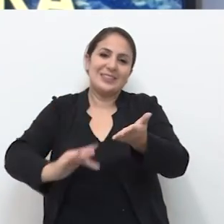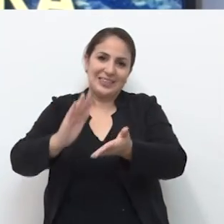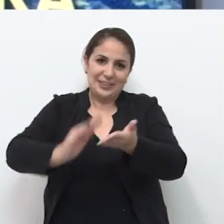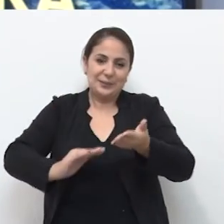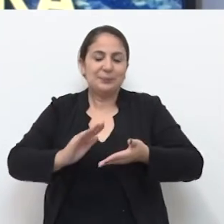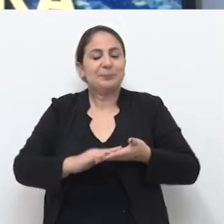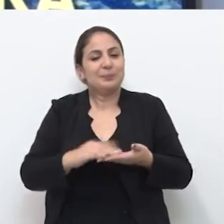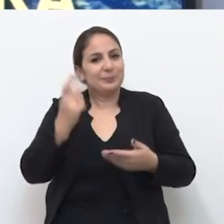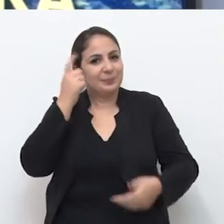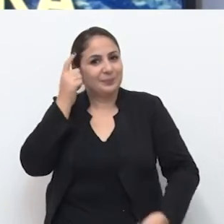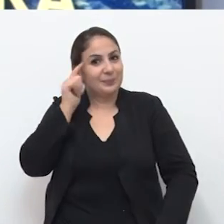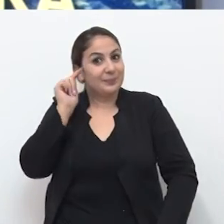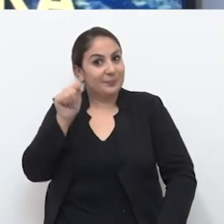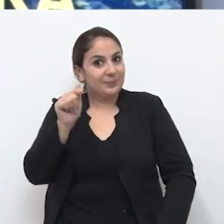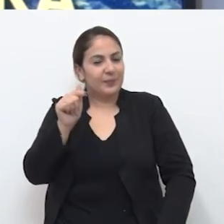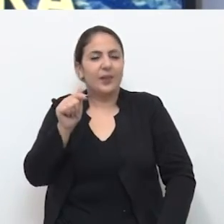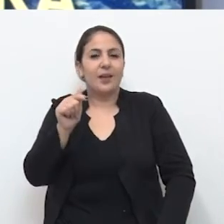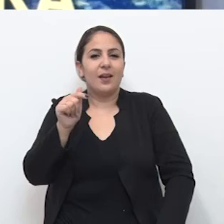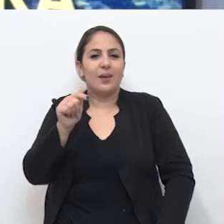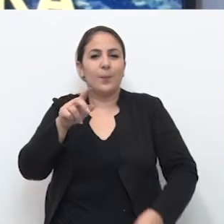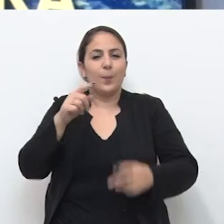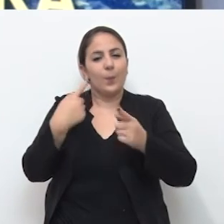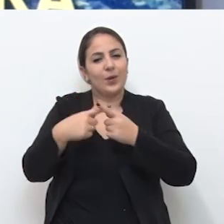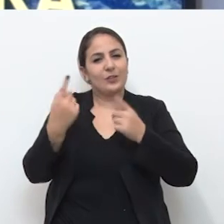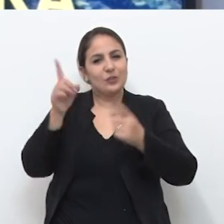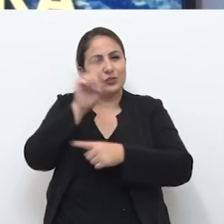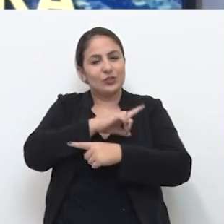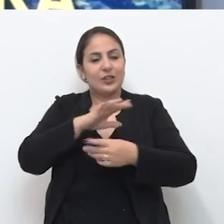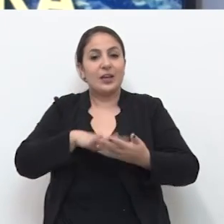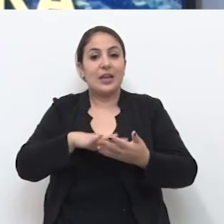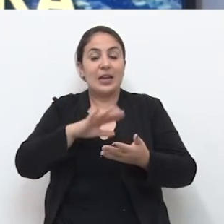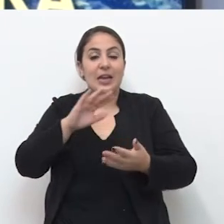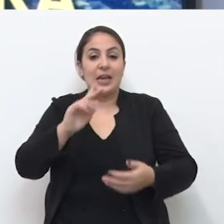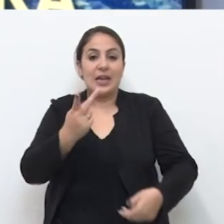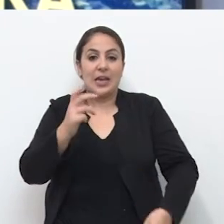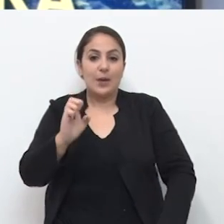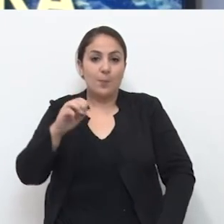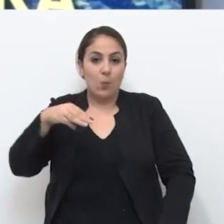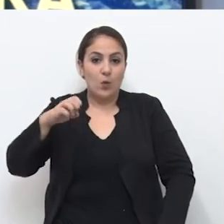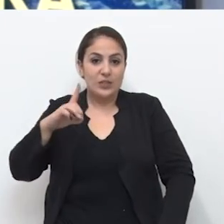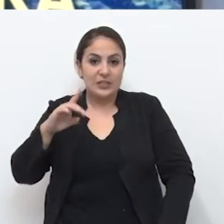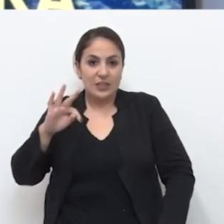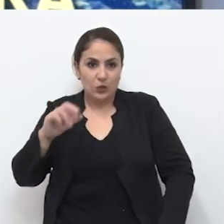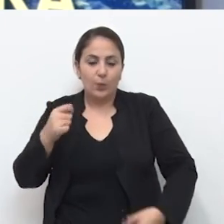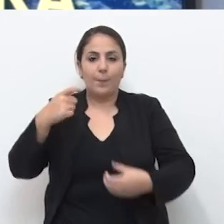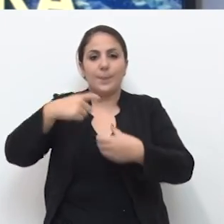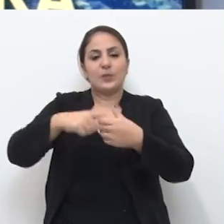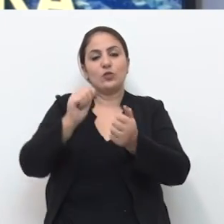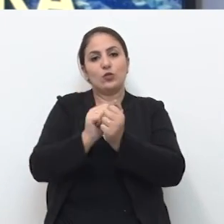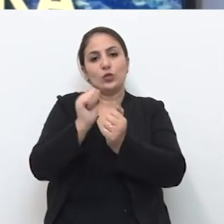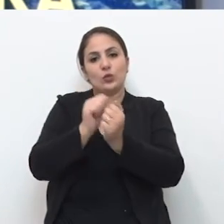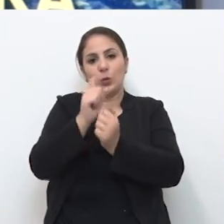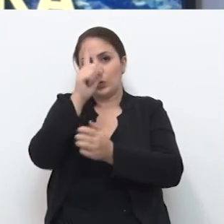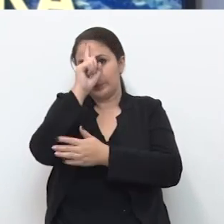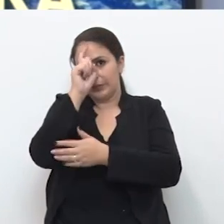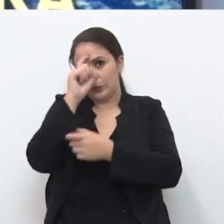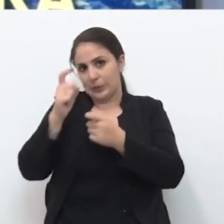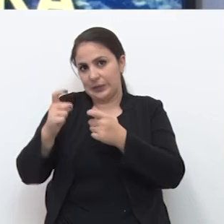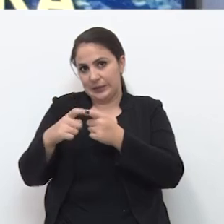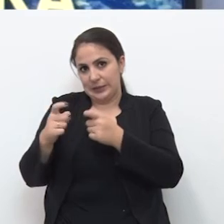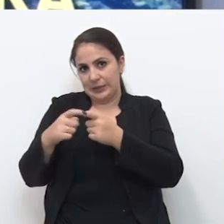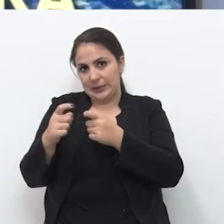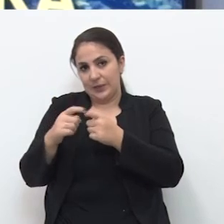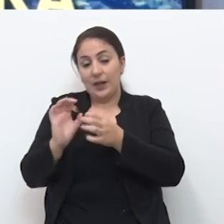de Sangue. Pensando nisso, em alusão à data, o Hemocentro Regional de Passo Fundo, em parceria com o Hospital de